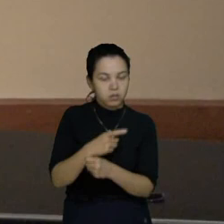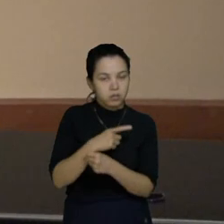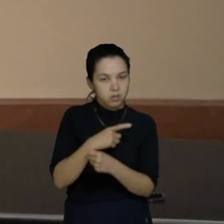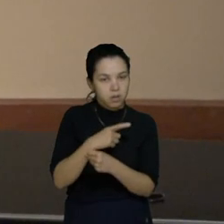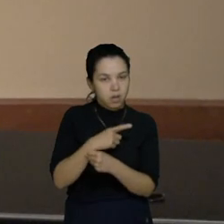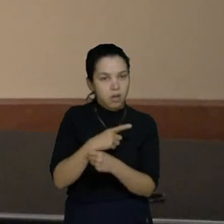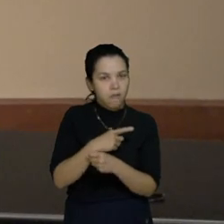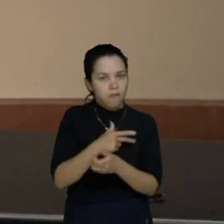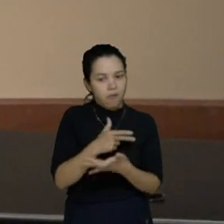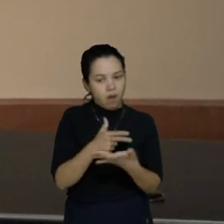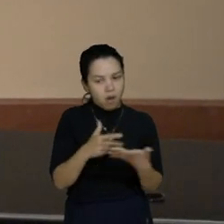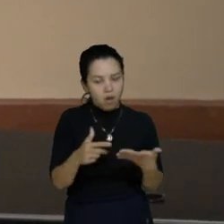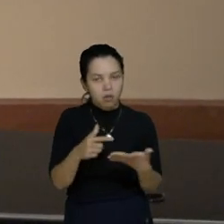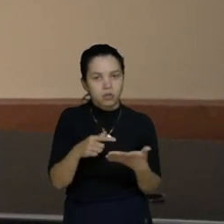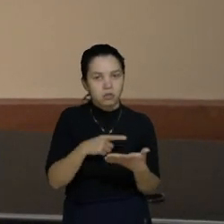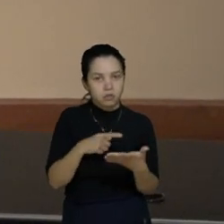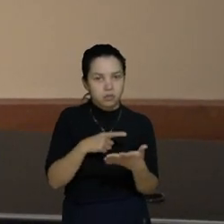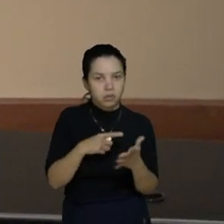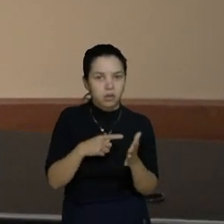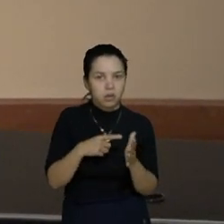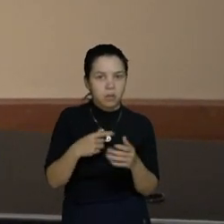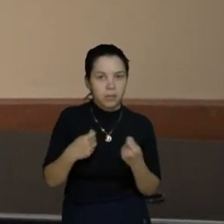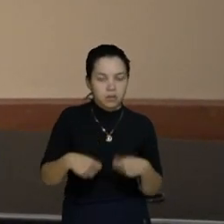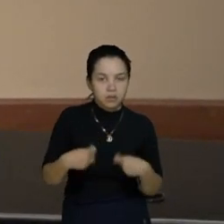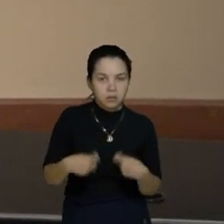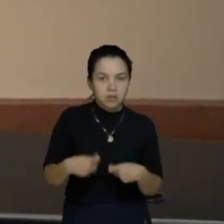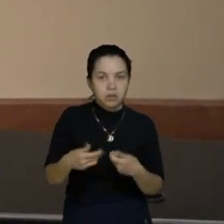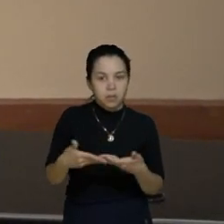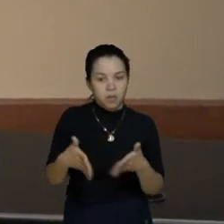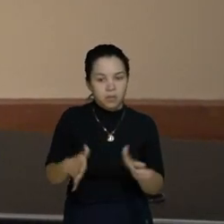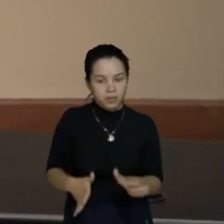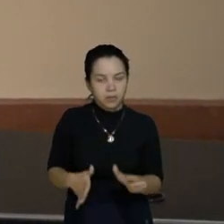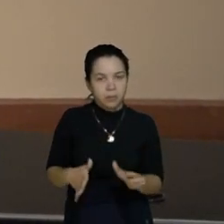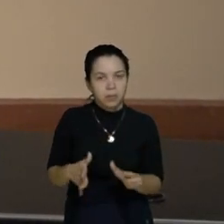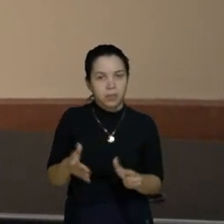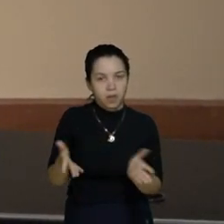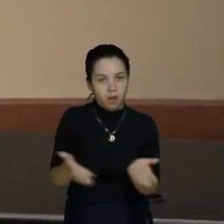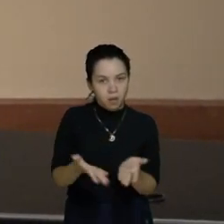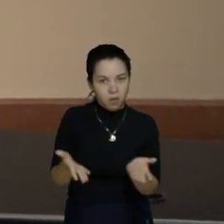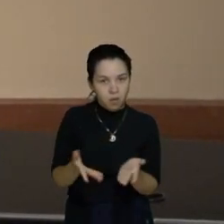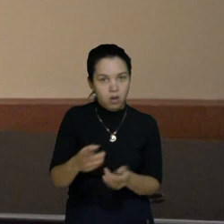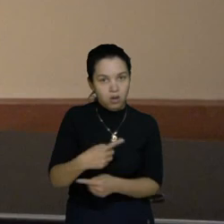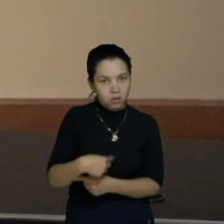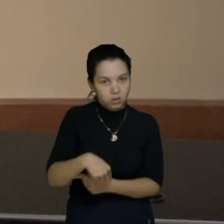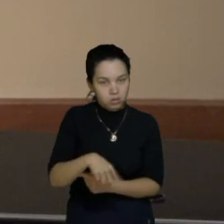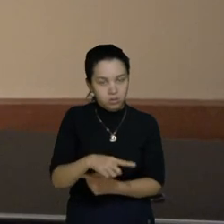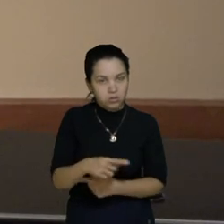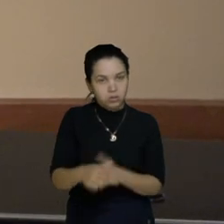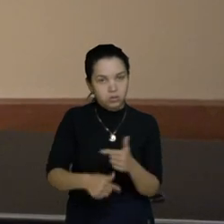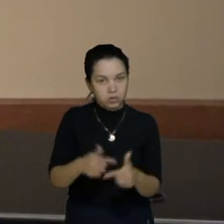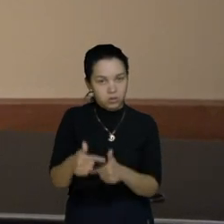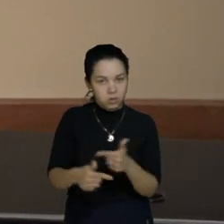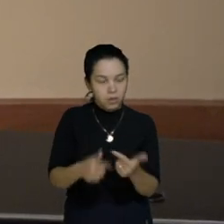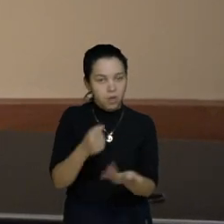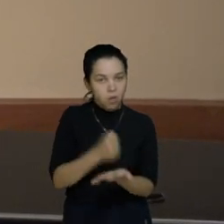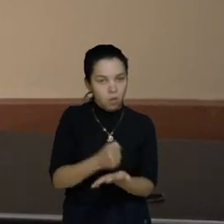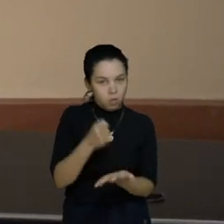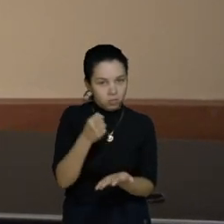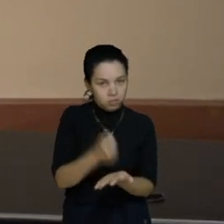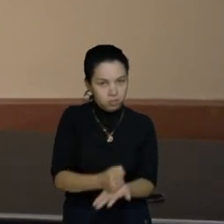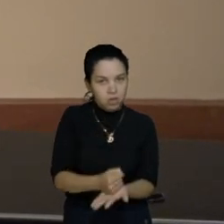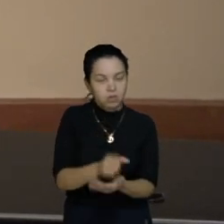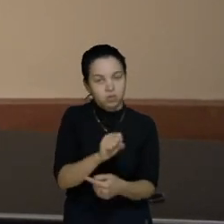Teve uma época que era demanda espontan eram portas abertas agora nós somos um serviço contratualizado pelo